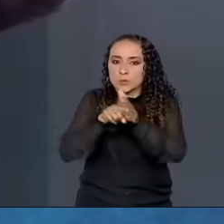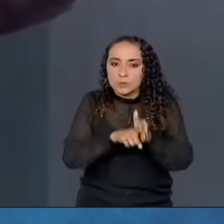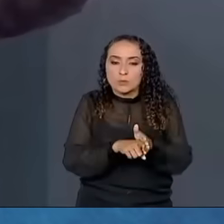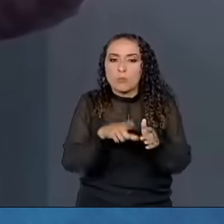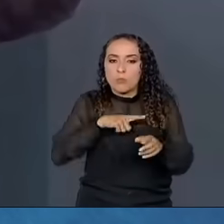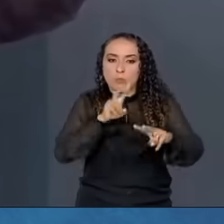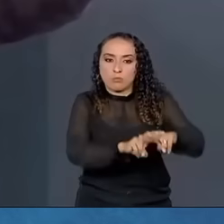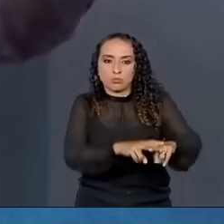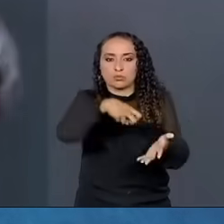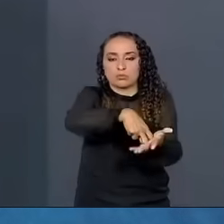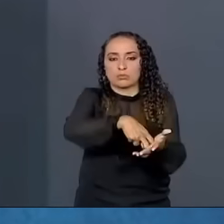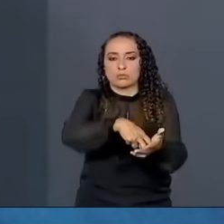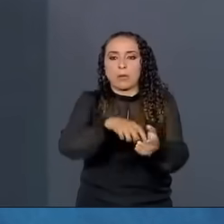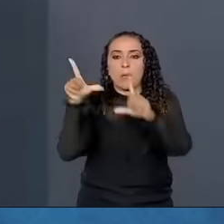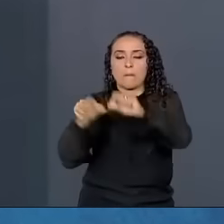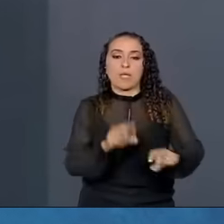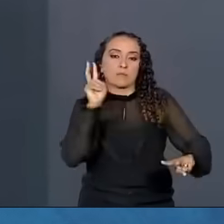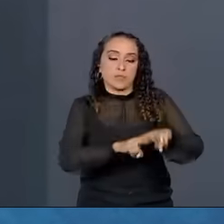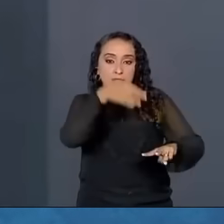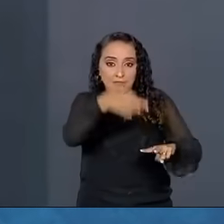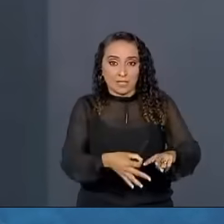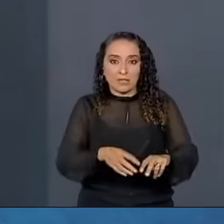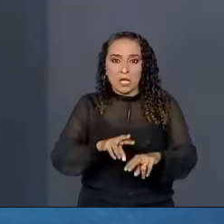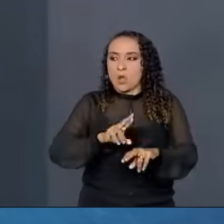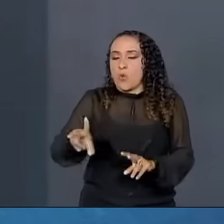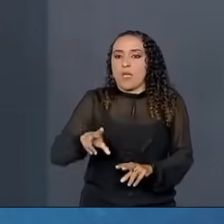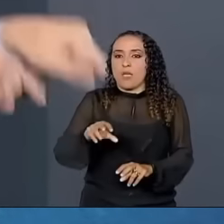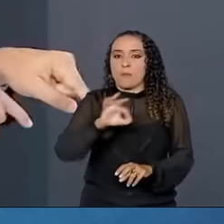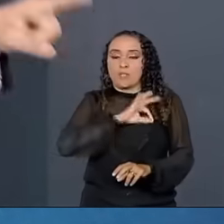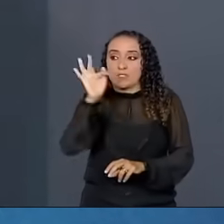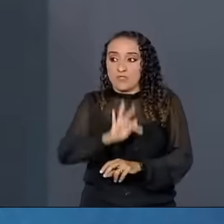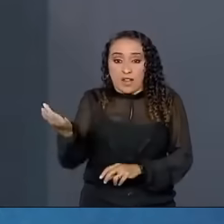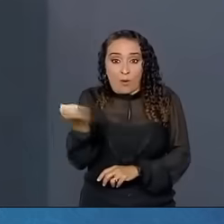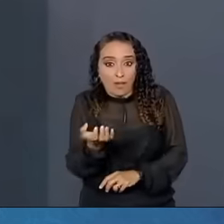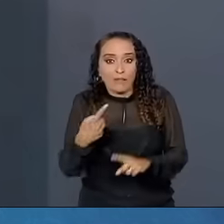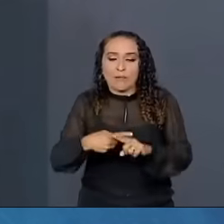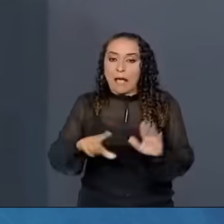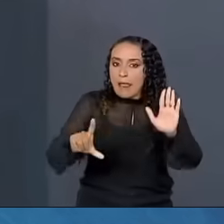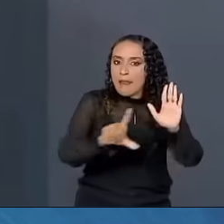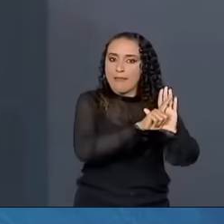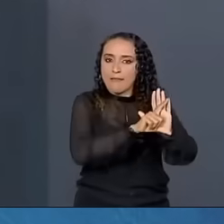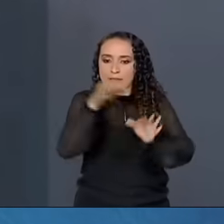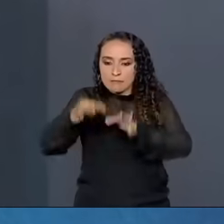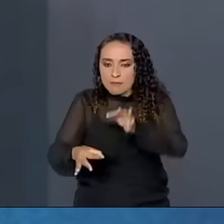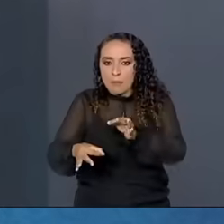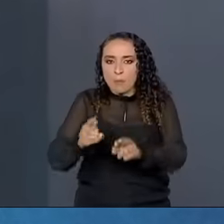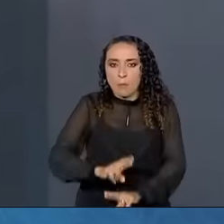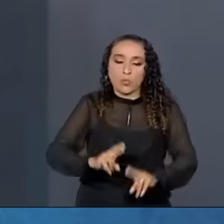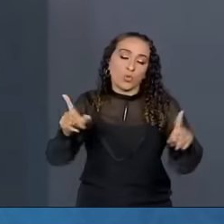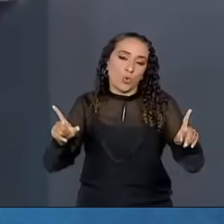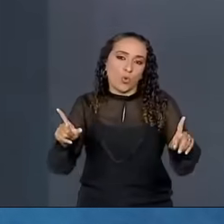apreensão e menos prisões. Não é porque a Polícia Federal quer, é porque a lei e a jurisprudência mudaram em